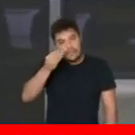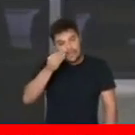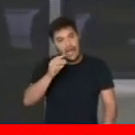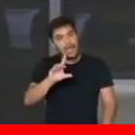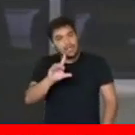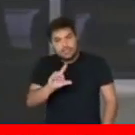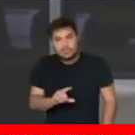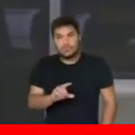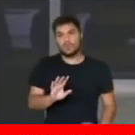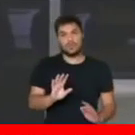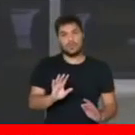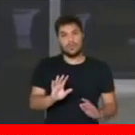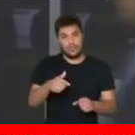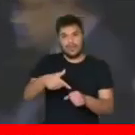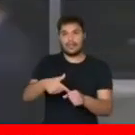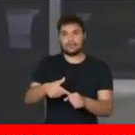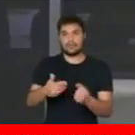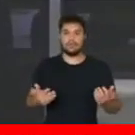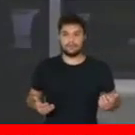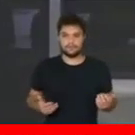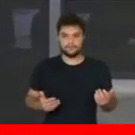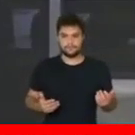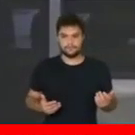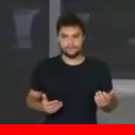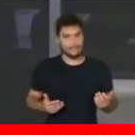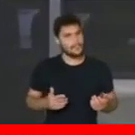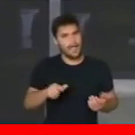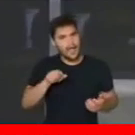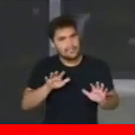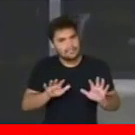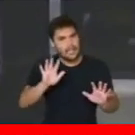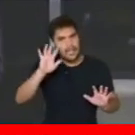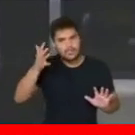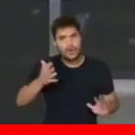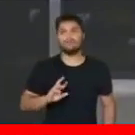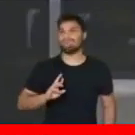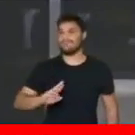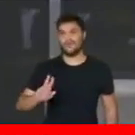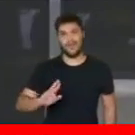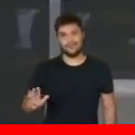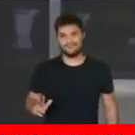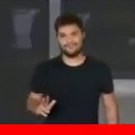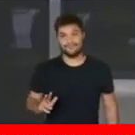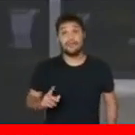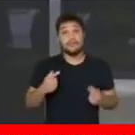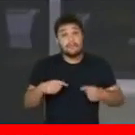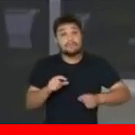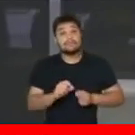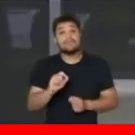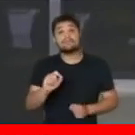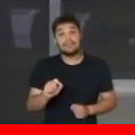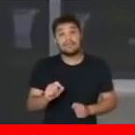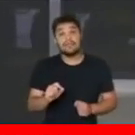alguns centavos na bomba de gasolina. Não é assim, Bolsonaro, que se faz. É fazendo sim com que a